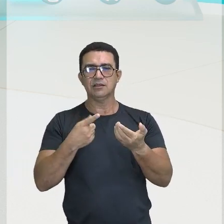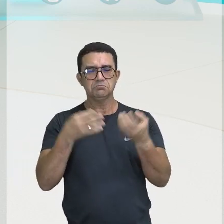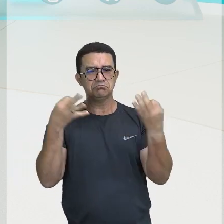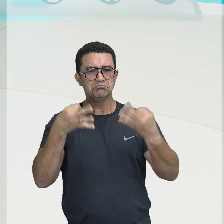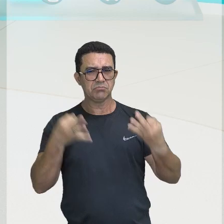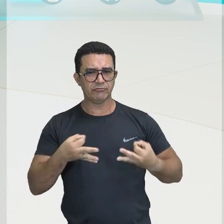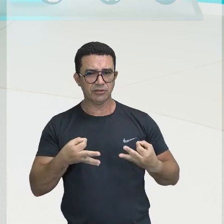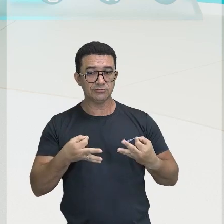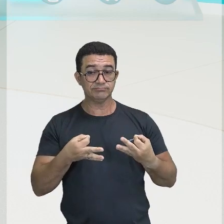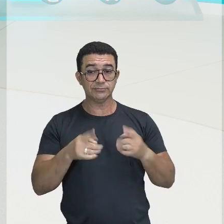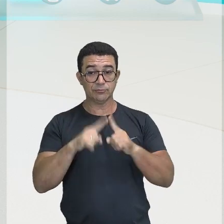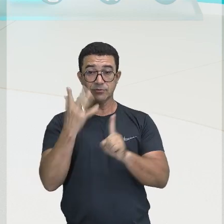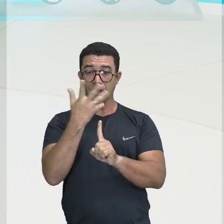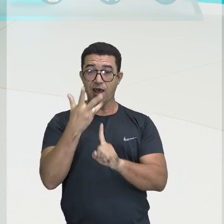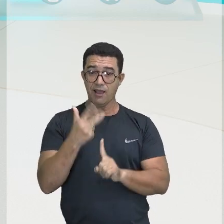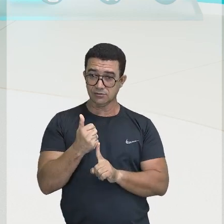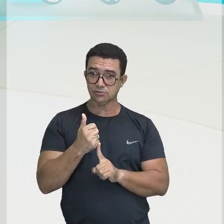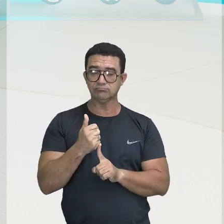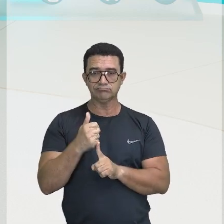arte foi evoluindo a partir